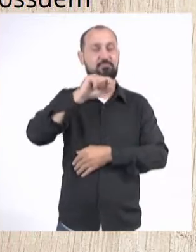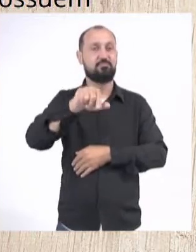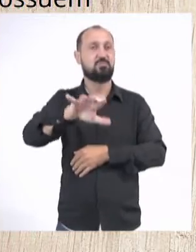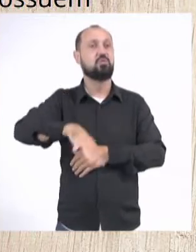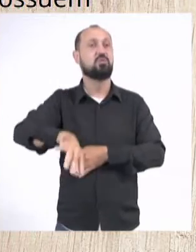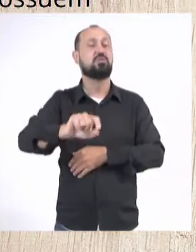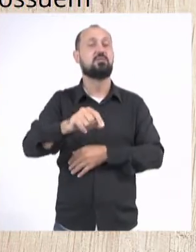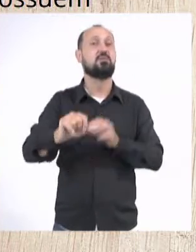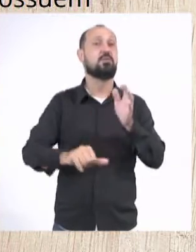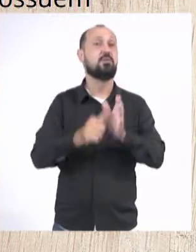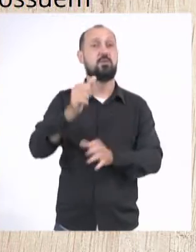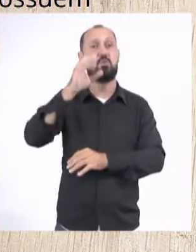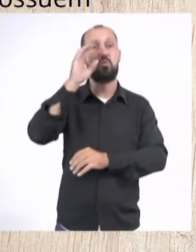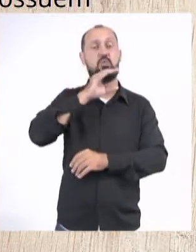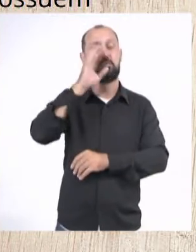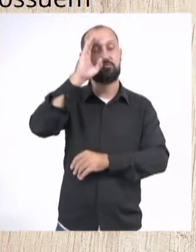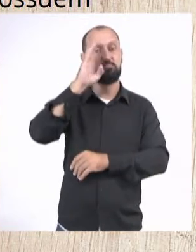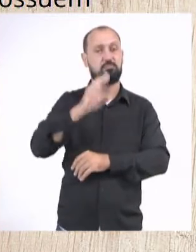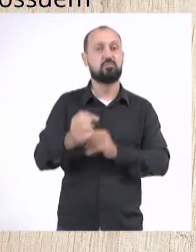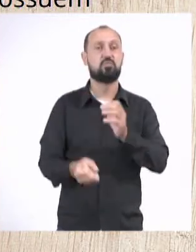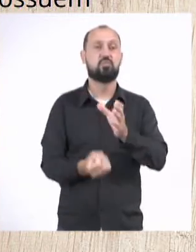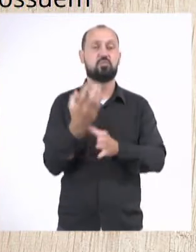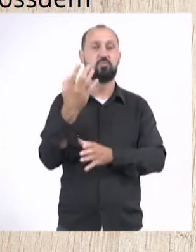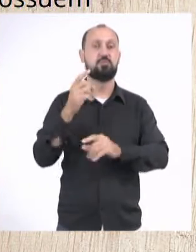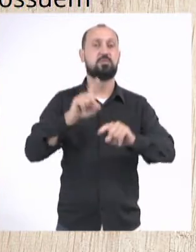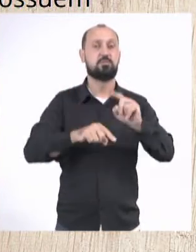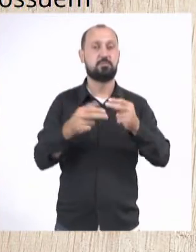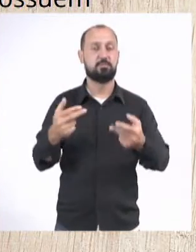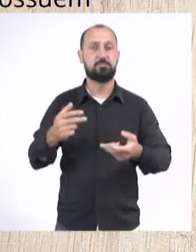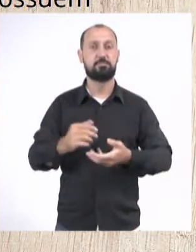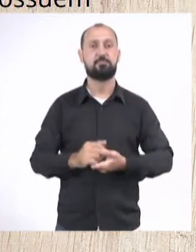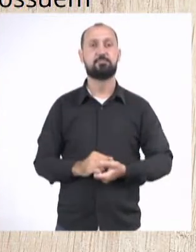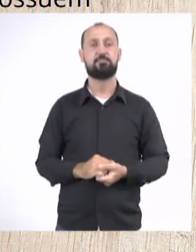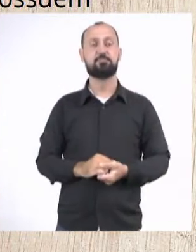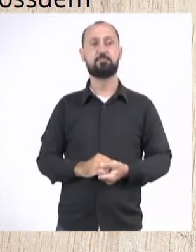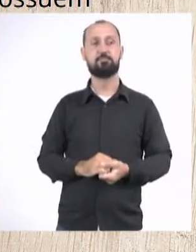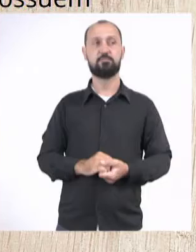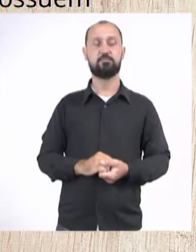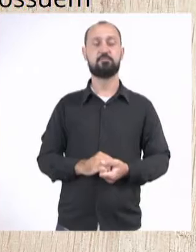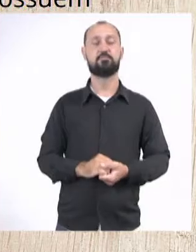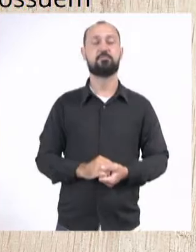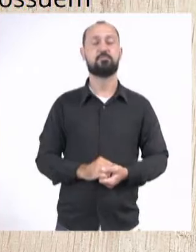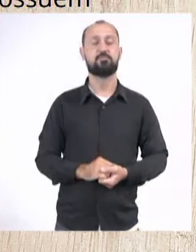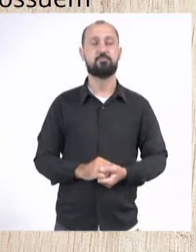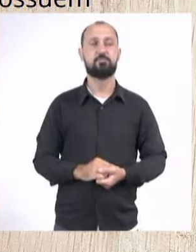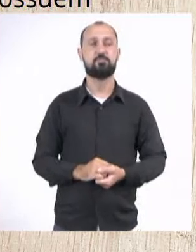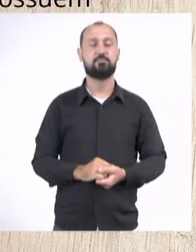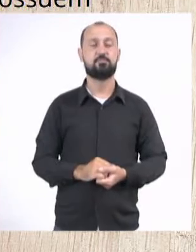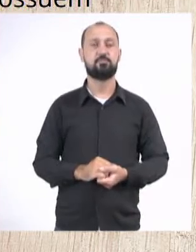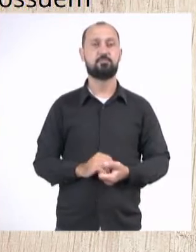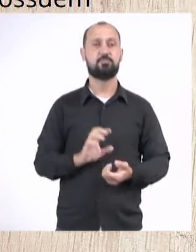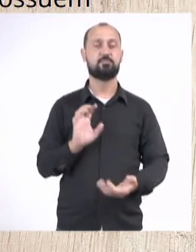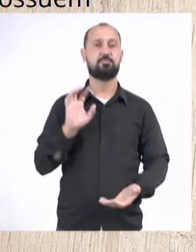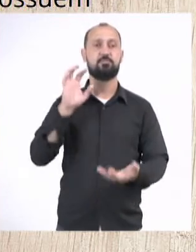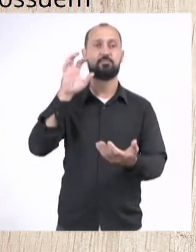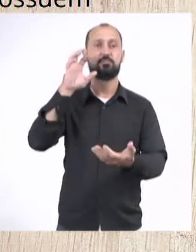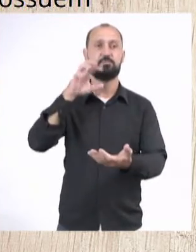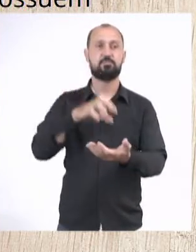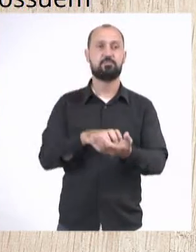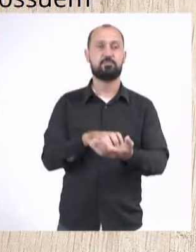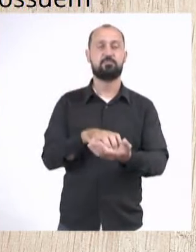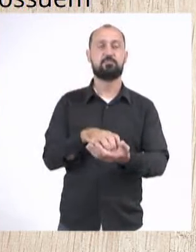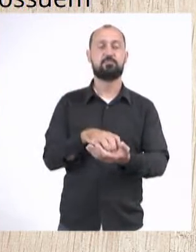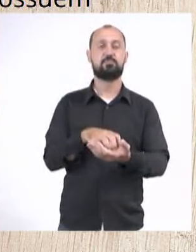eles possuem prioridade para a implementação desses equipamentos. As unidades do programa